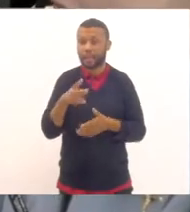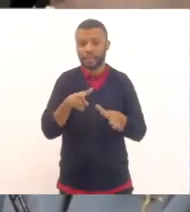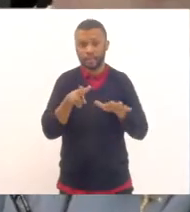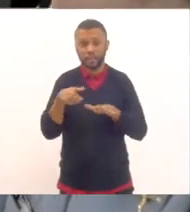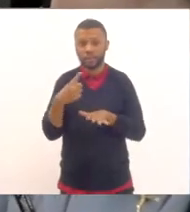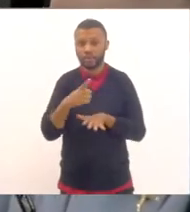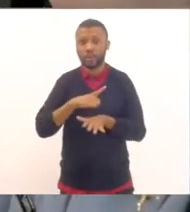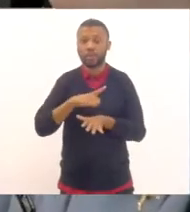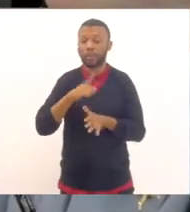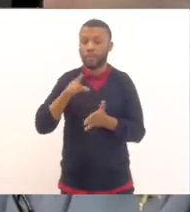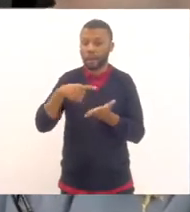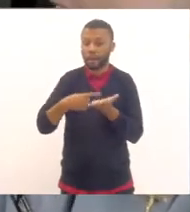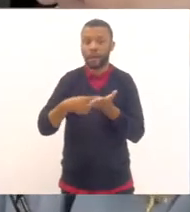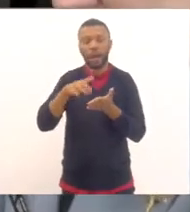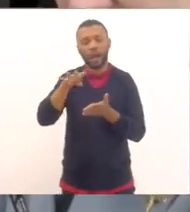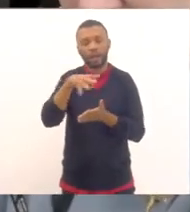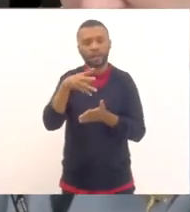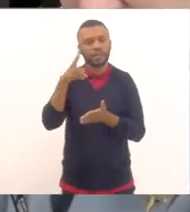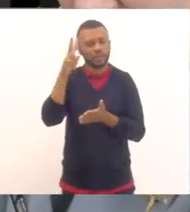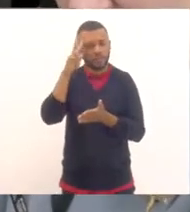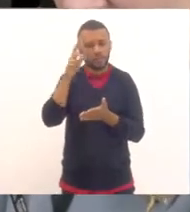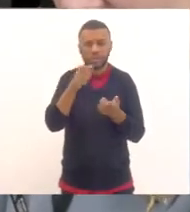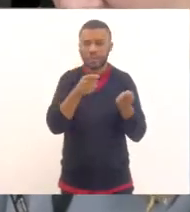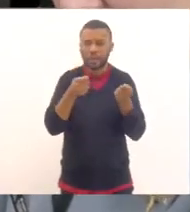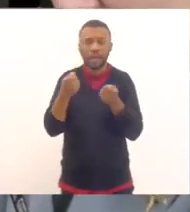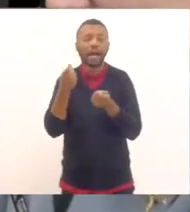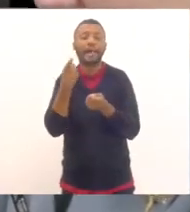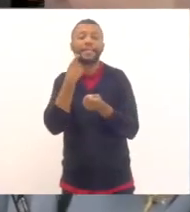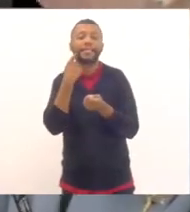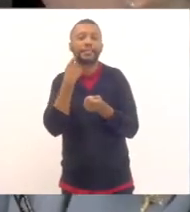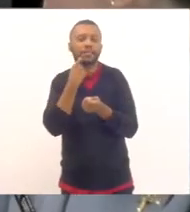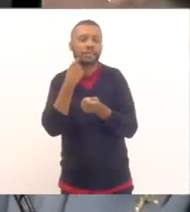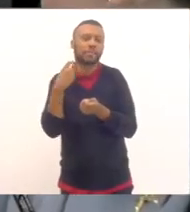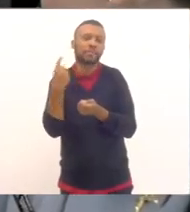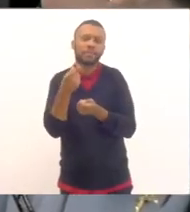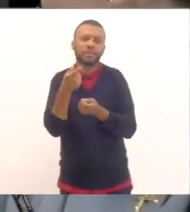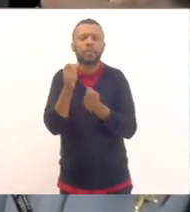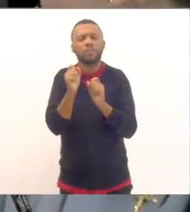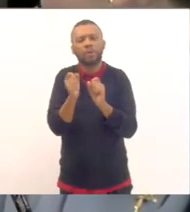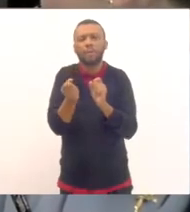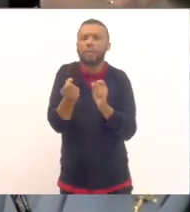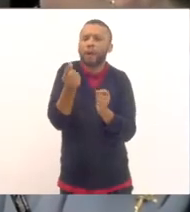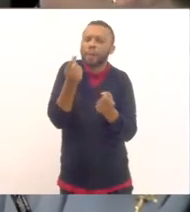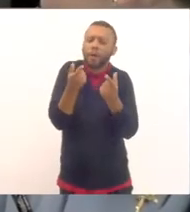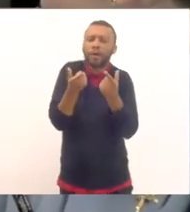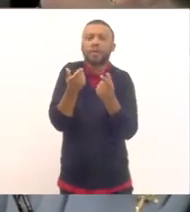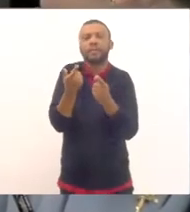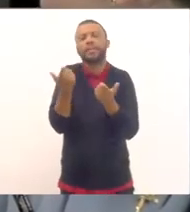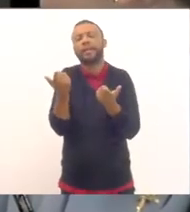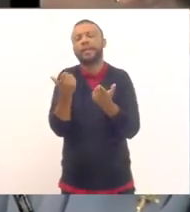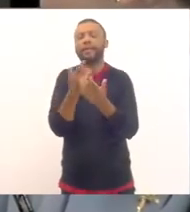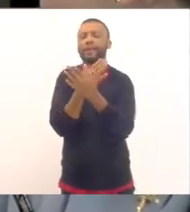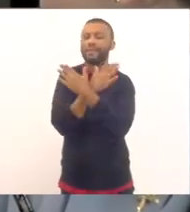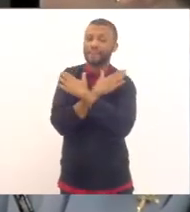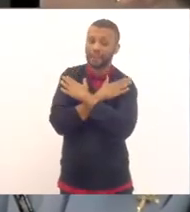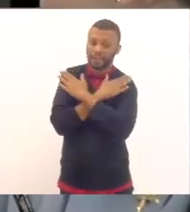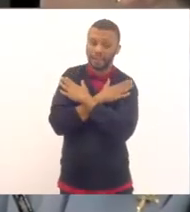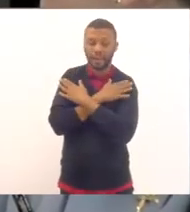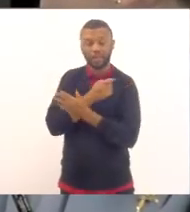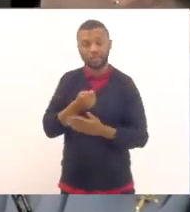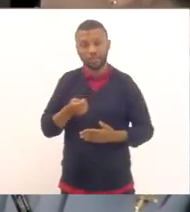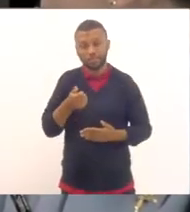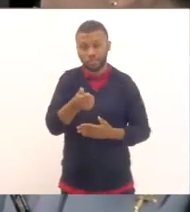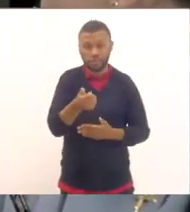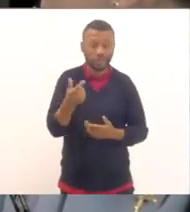tem uma agenda de segunda a sexta-feira aí tem alguns casos antes podemos perceber algumas tem feriadão ou tem alguma questão que a gente